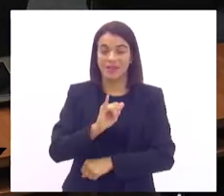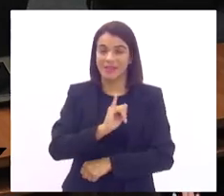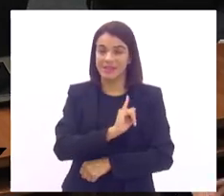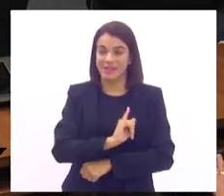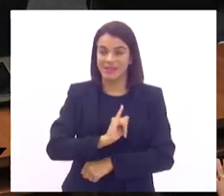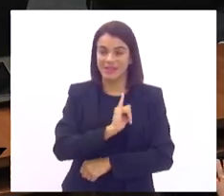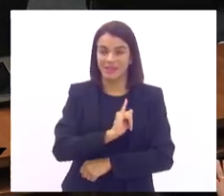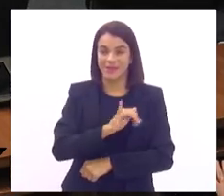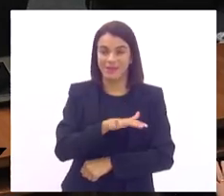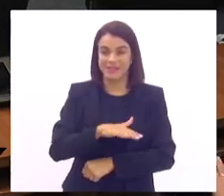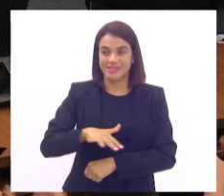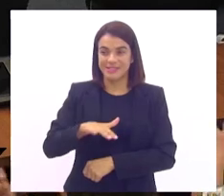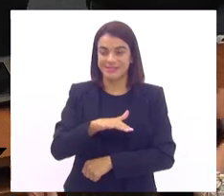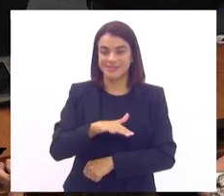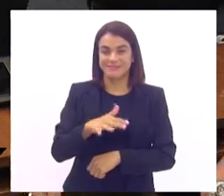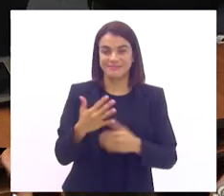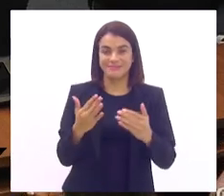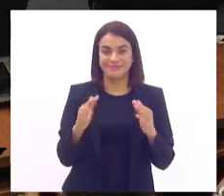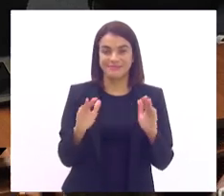Região.